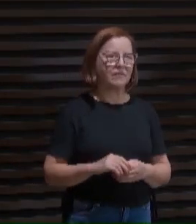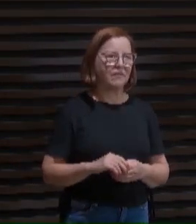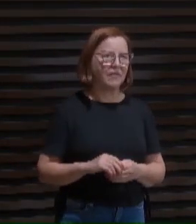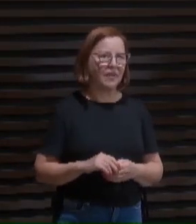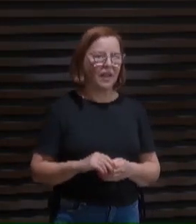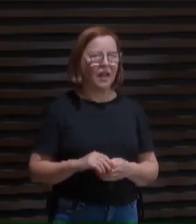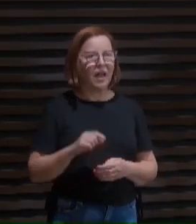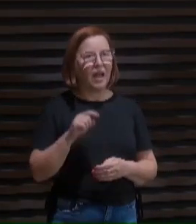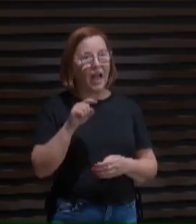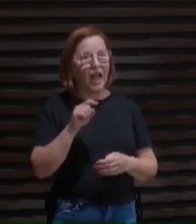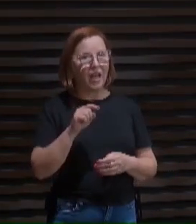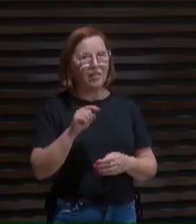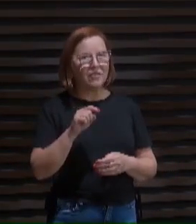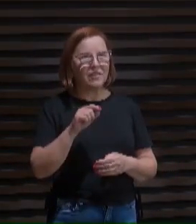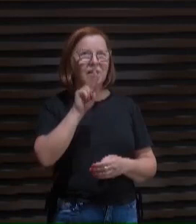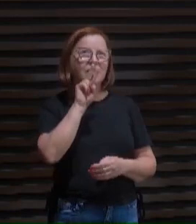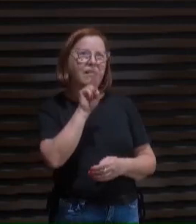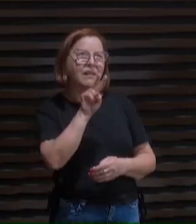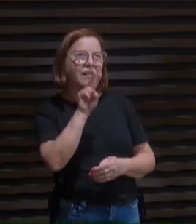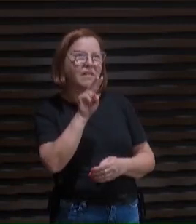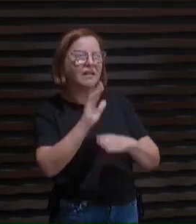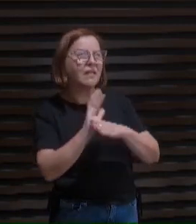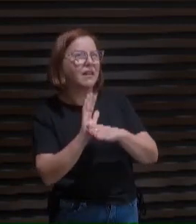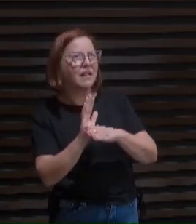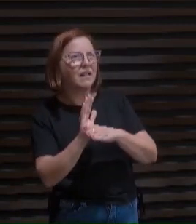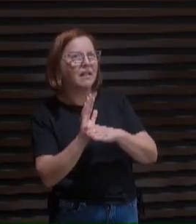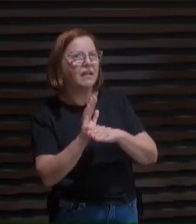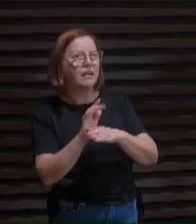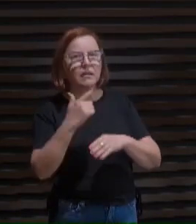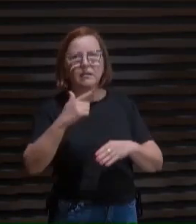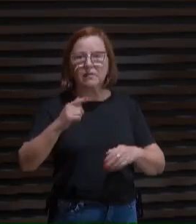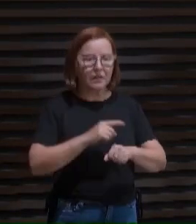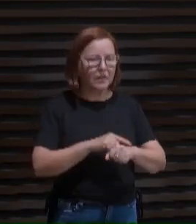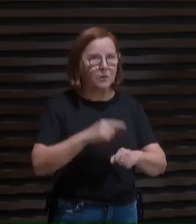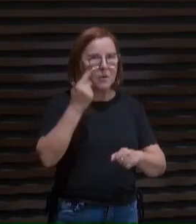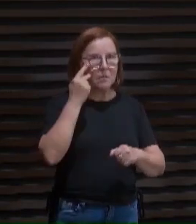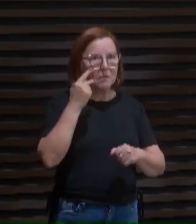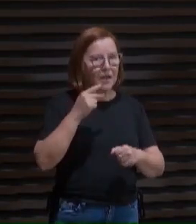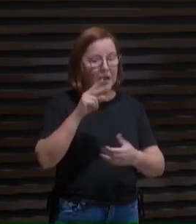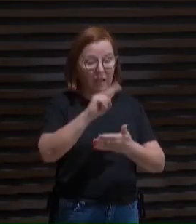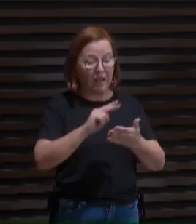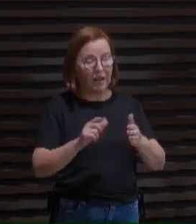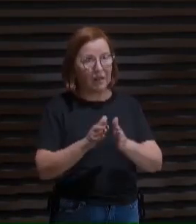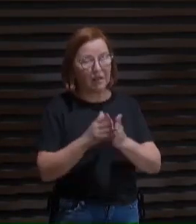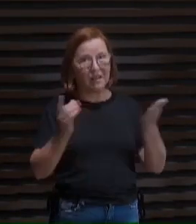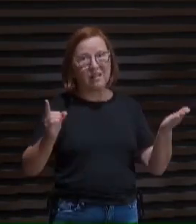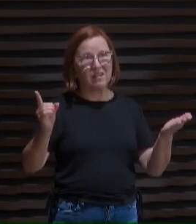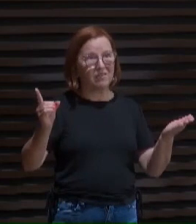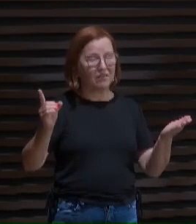palavra. Aí quando vem o diagnóstico, quando vem o problema, quando vem a tribulação: ai meu Deus, lembro do Didi, vou